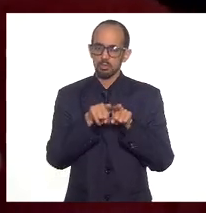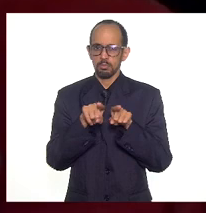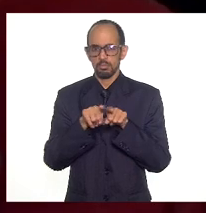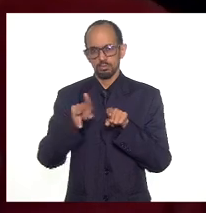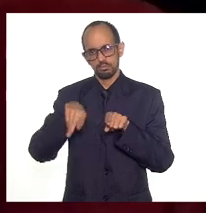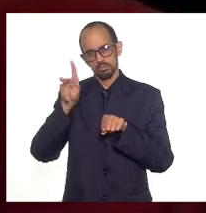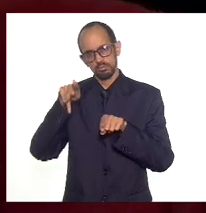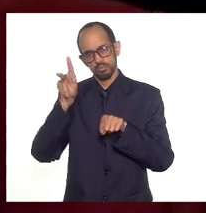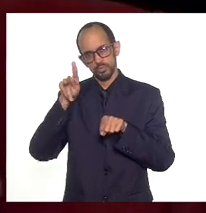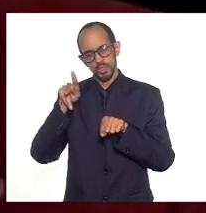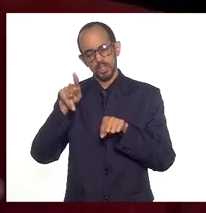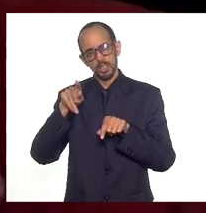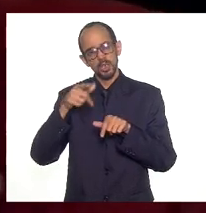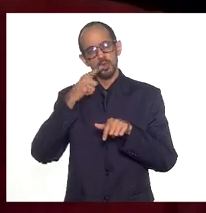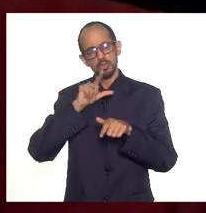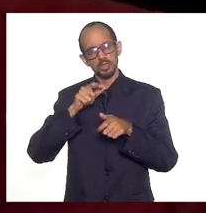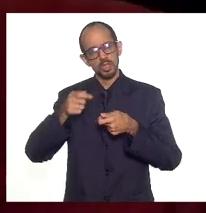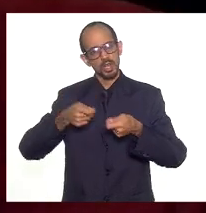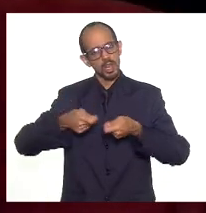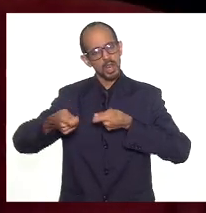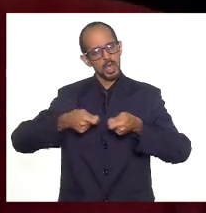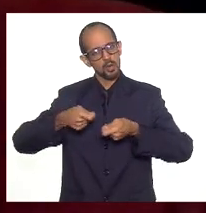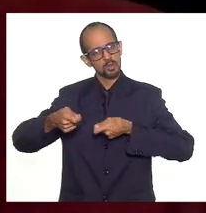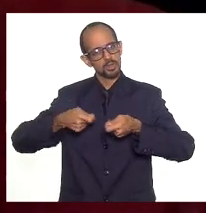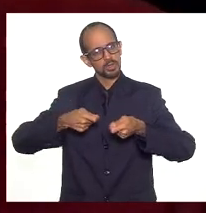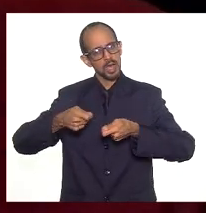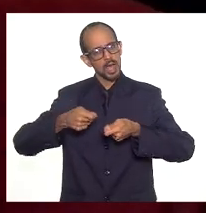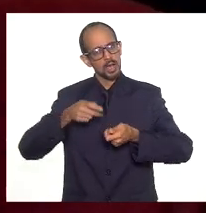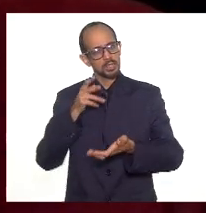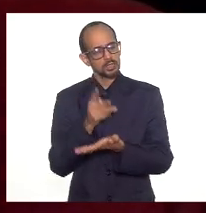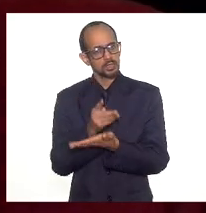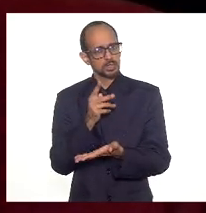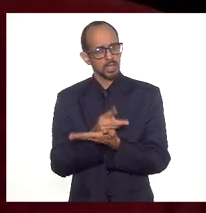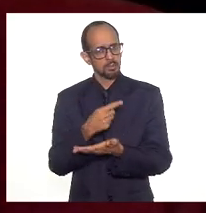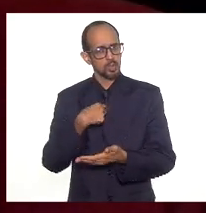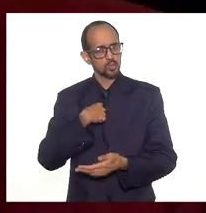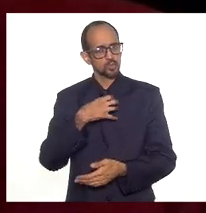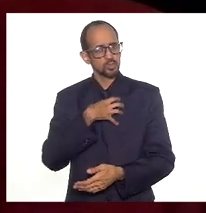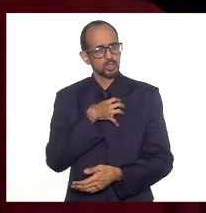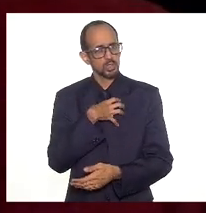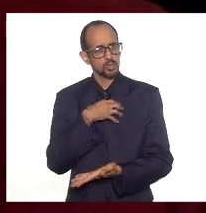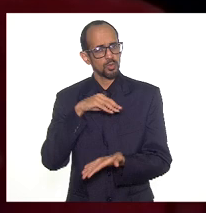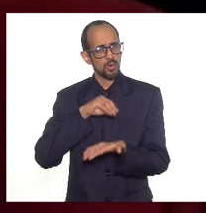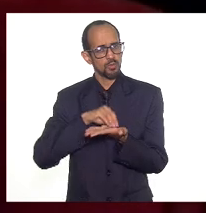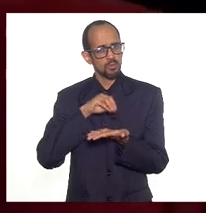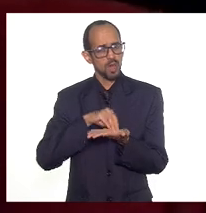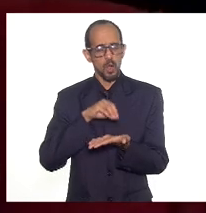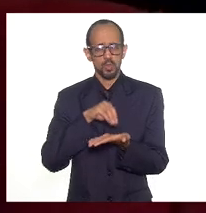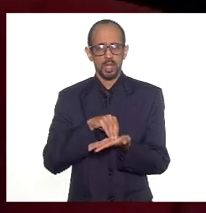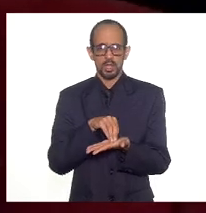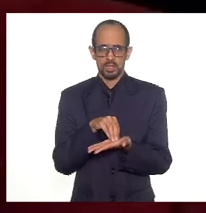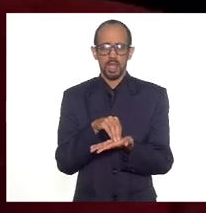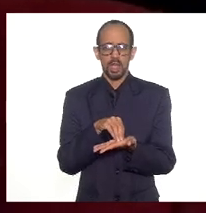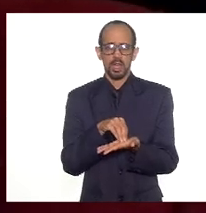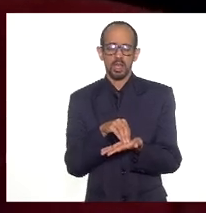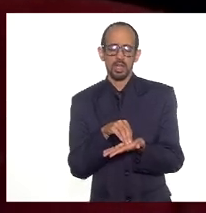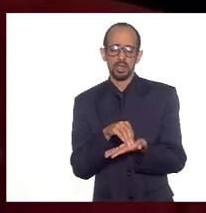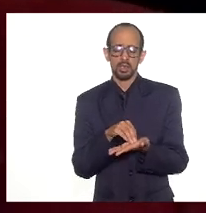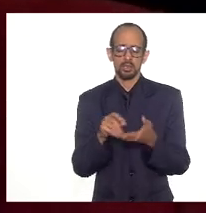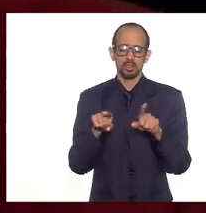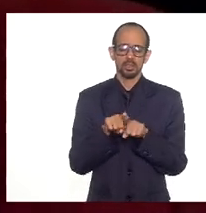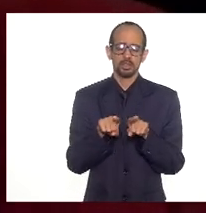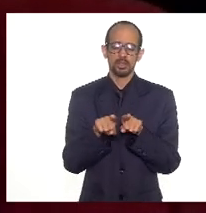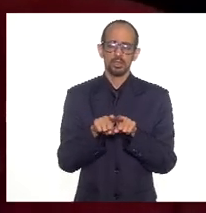negociação permanente, né. Eu sinto falta disso. Eu sinto falta de ter isso tudo compilado, né, dentro